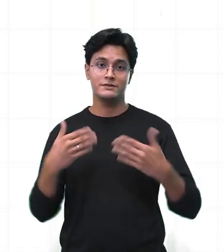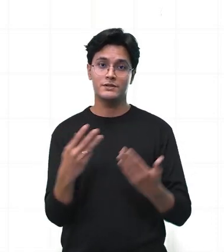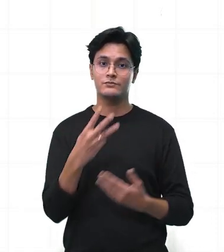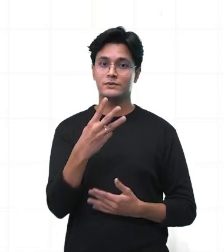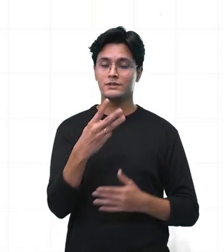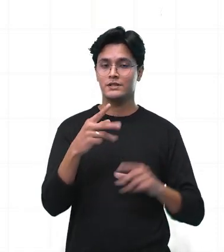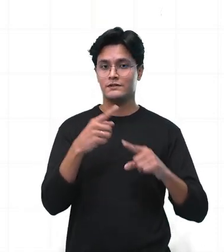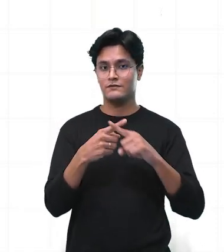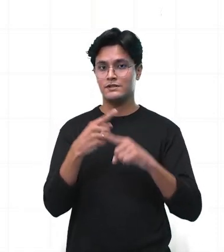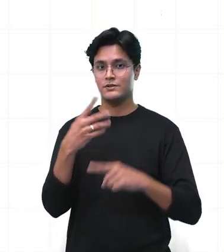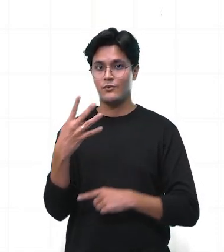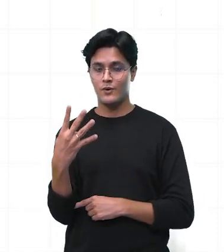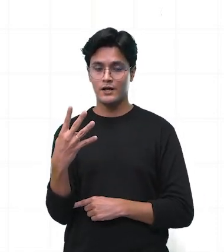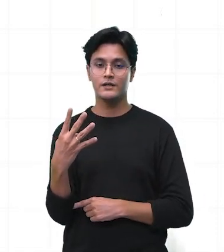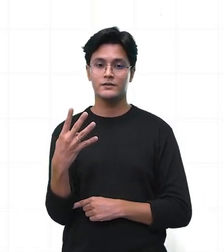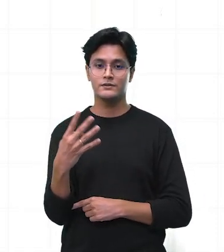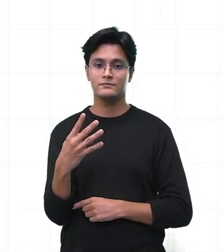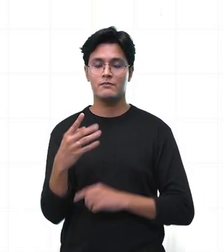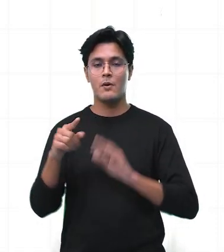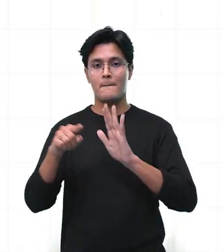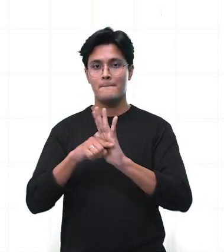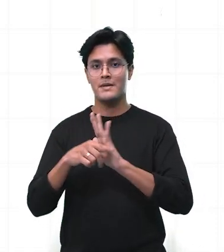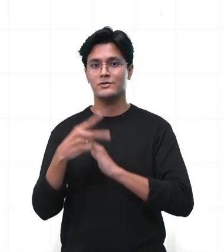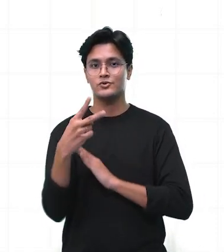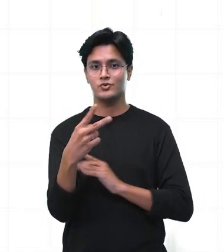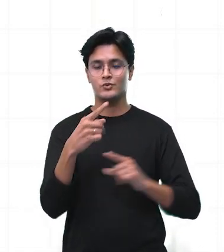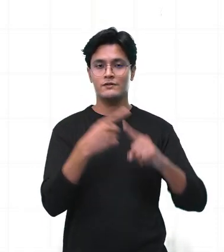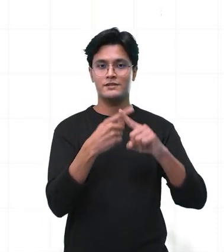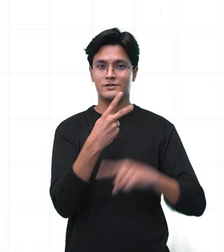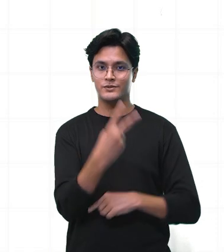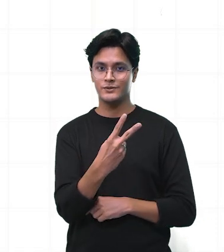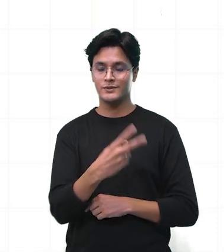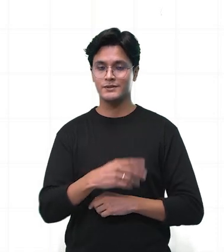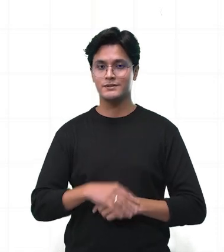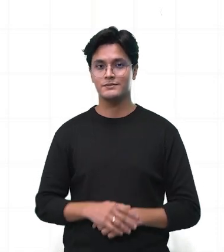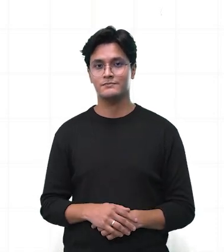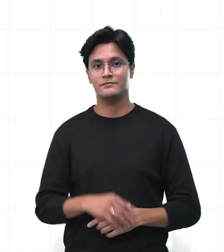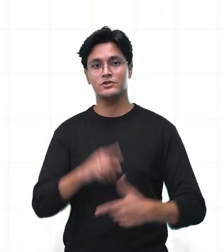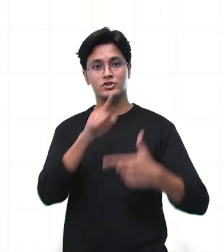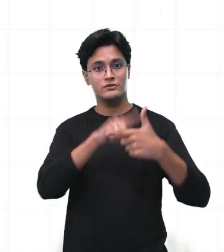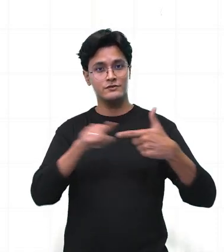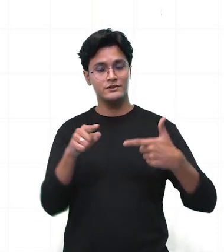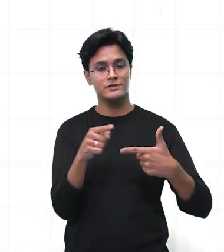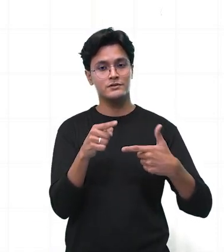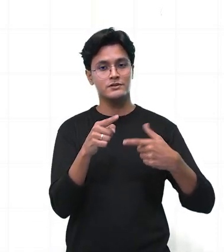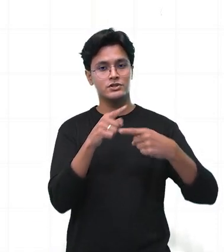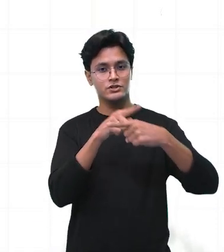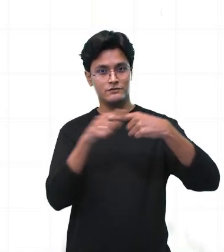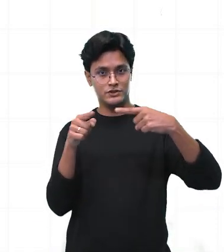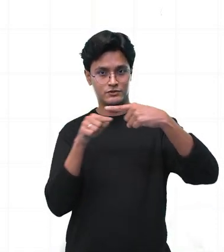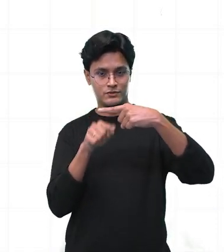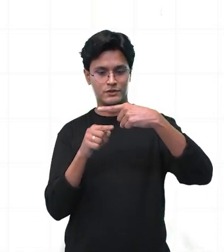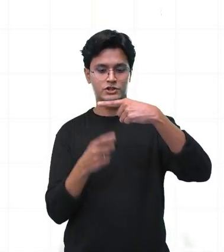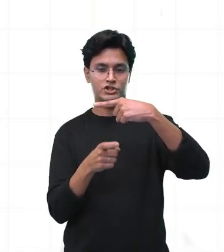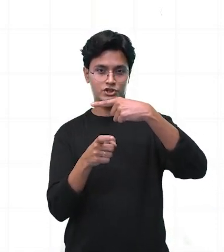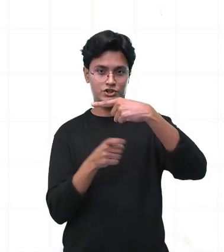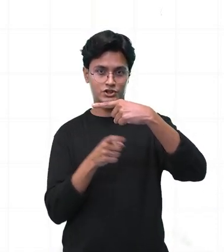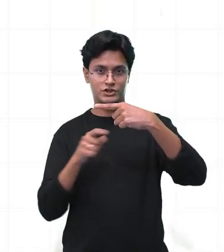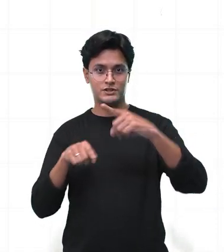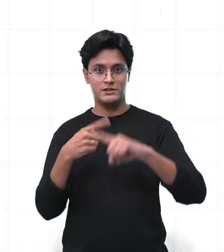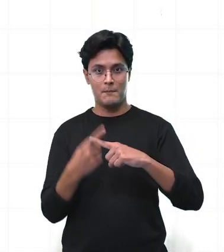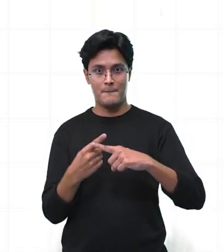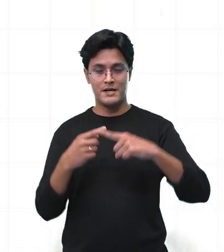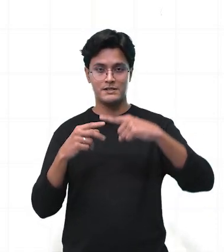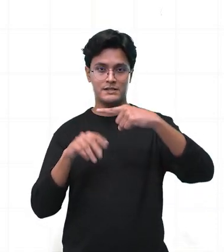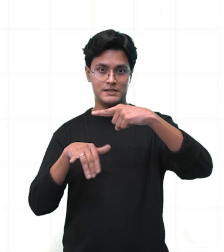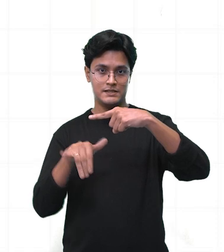y é 2, então vai ficar 2 vezes 2, dividido por x mais y, ou seja,